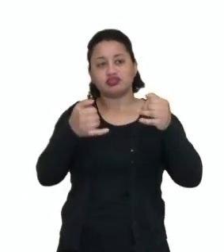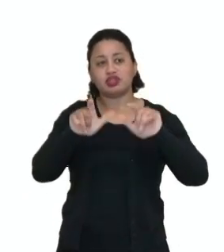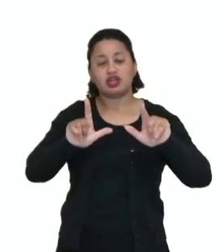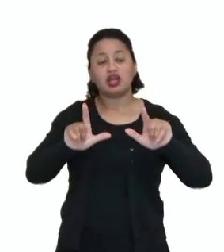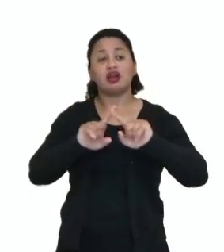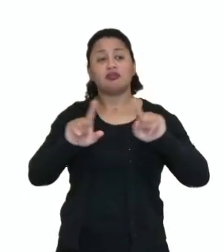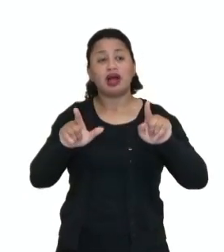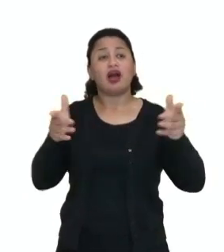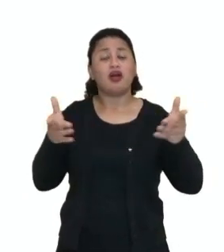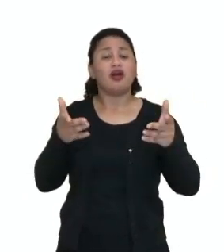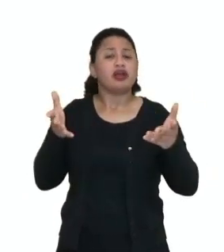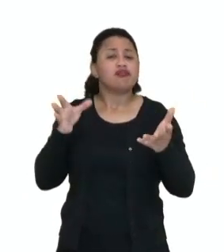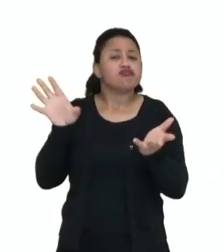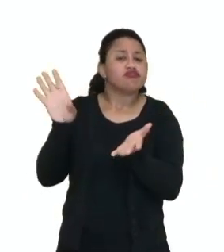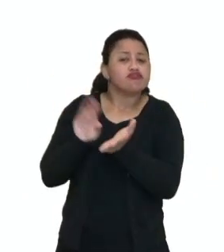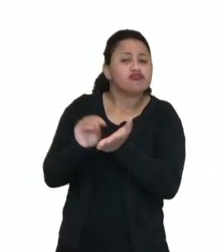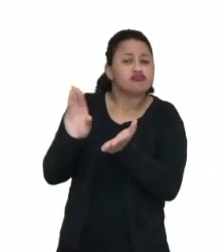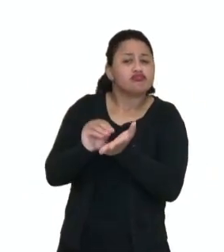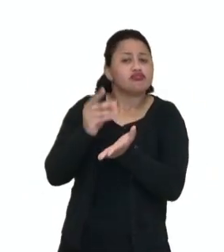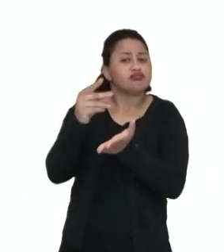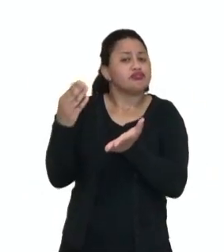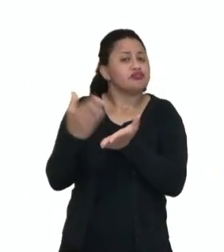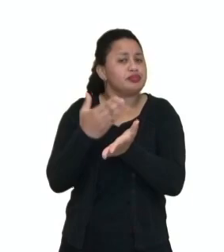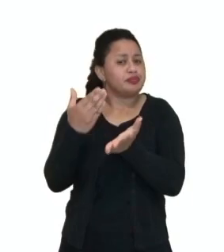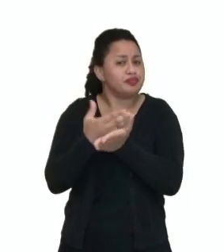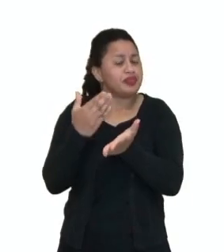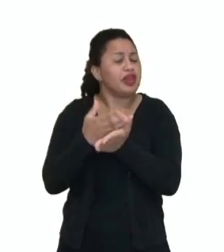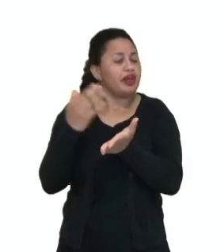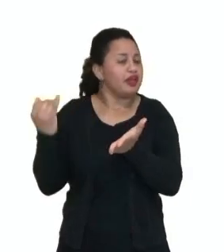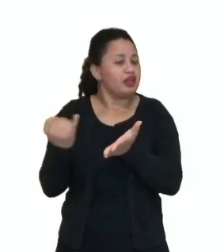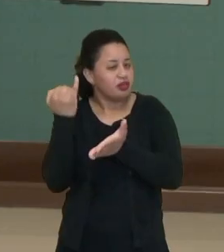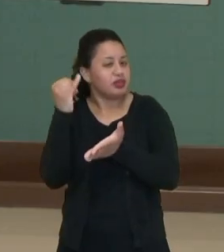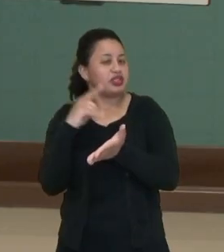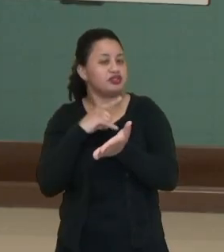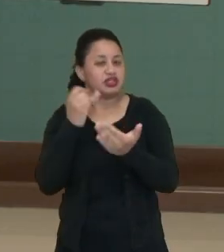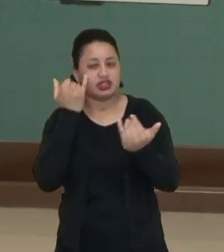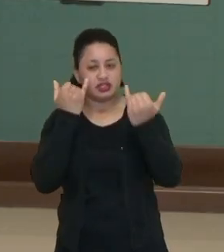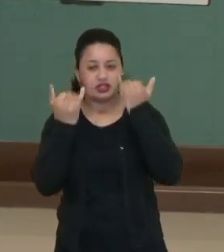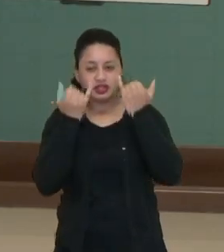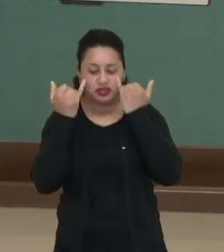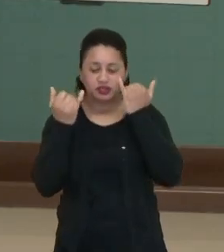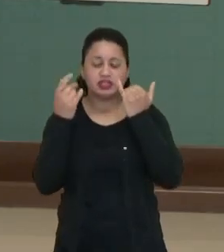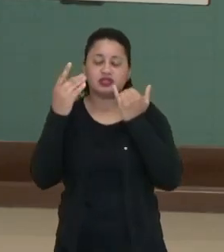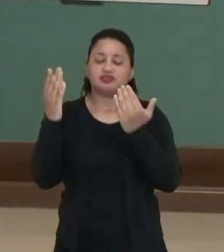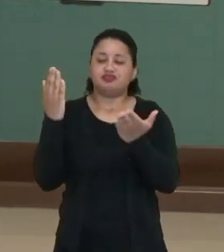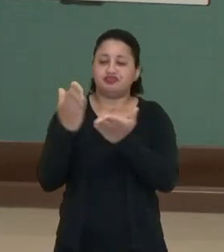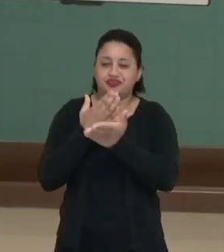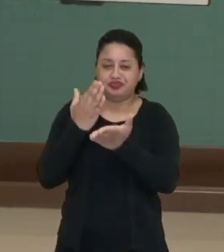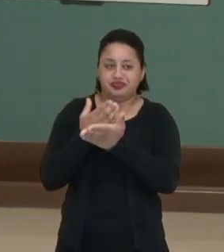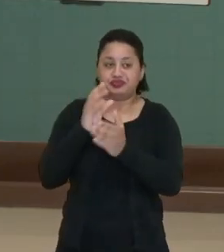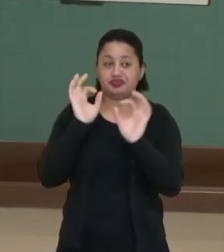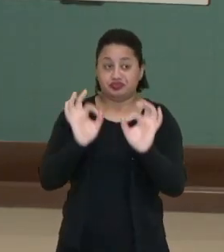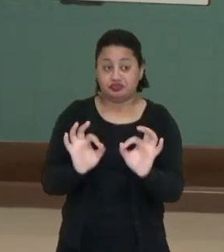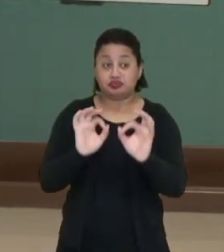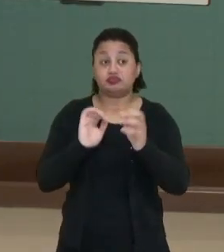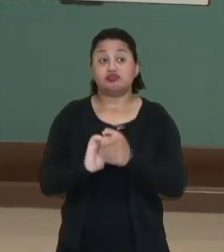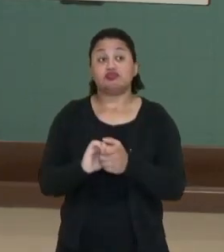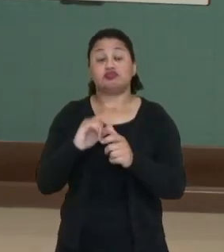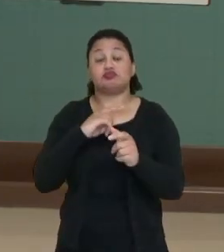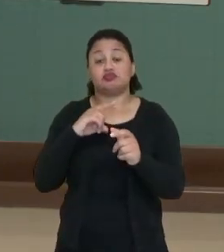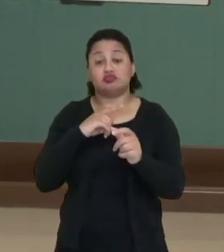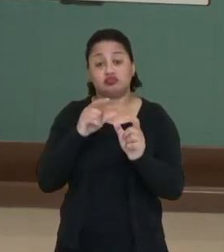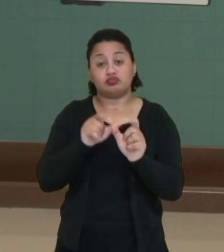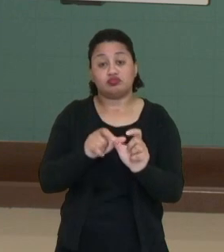que eu gostaria que você anotasse essa tabela no teu caderno, que é importante você ter esses dados, tá bem? Então tá, então aqui nós temos